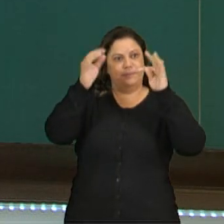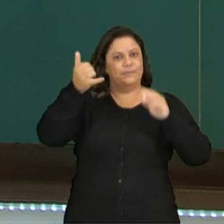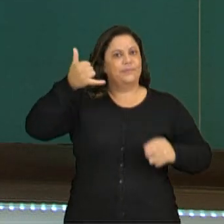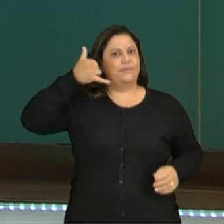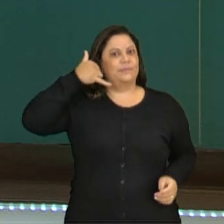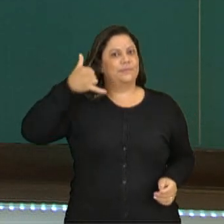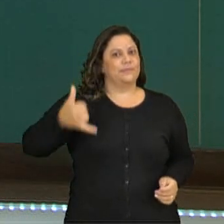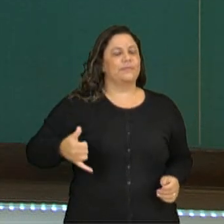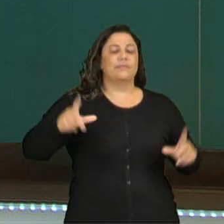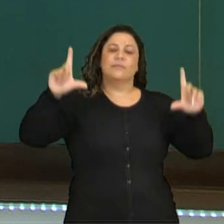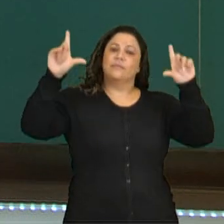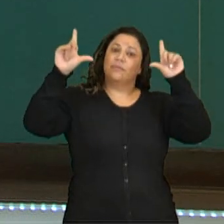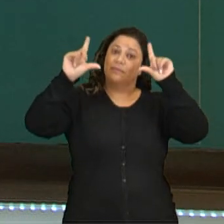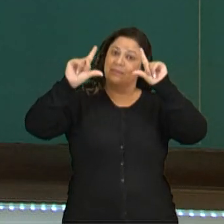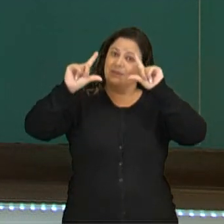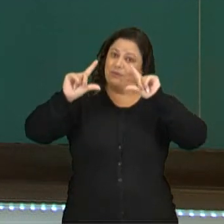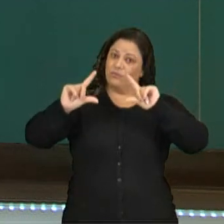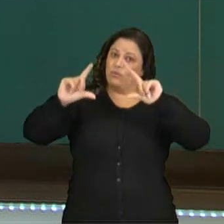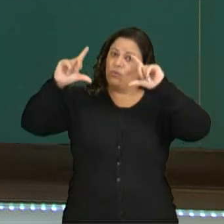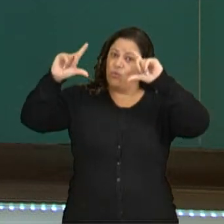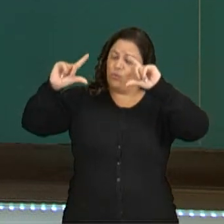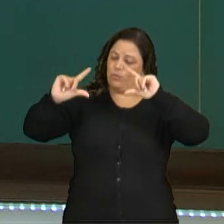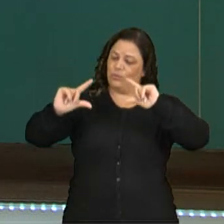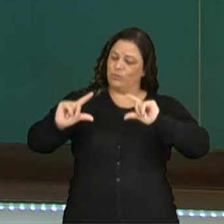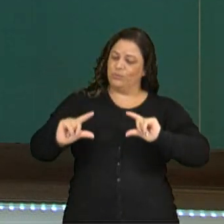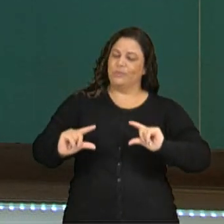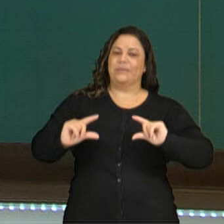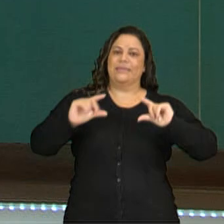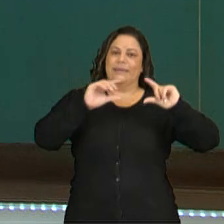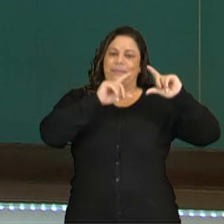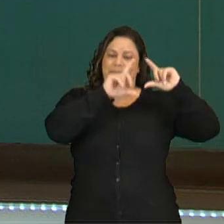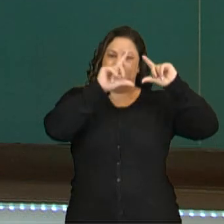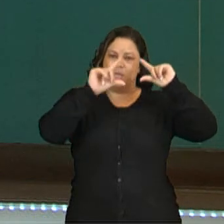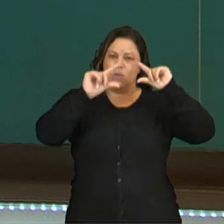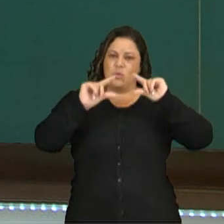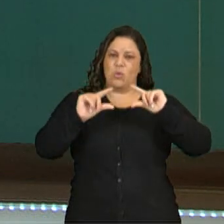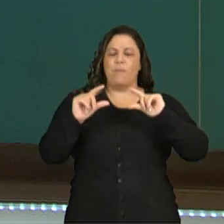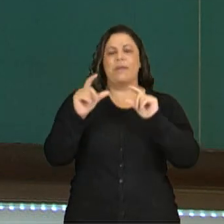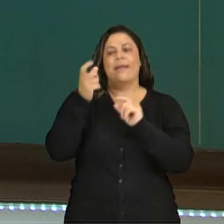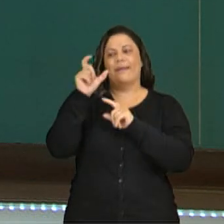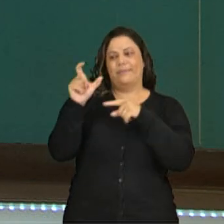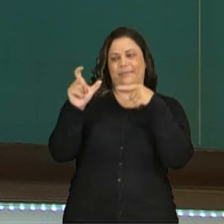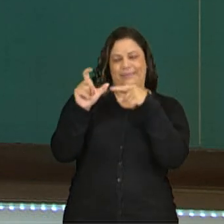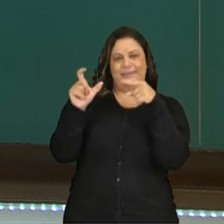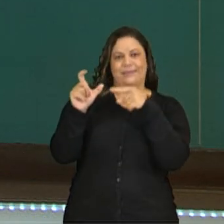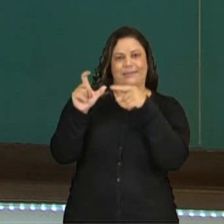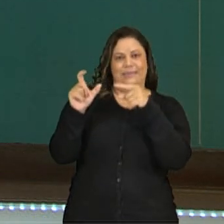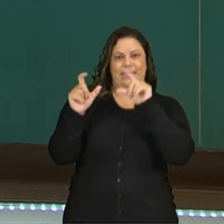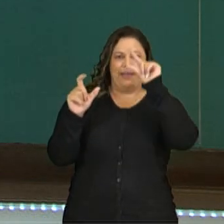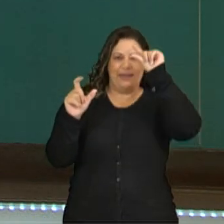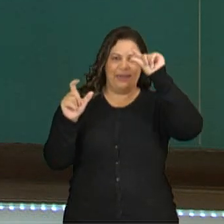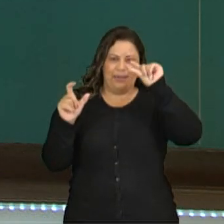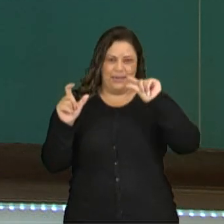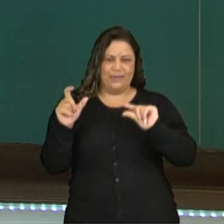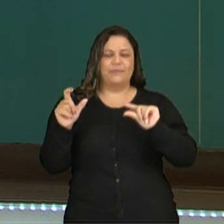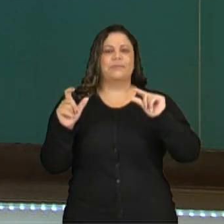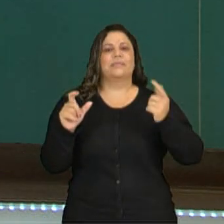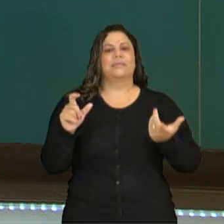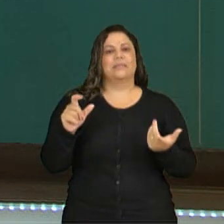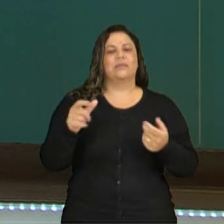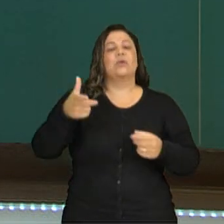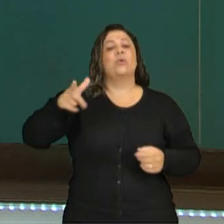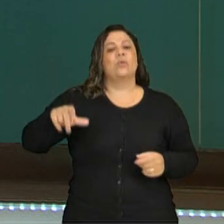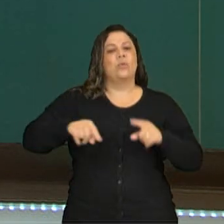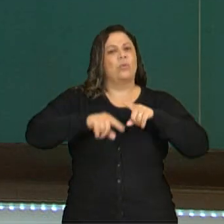a diminuir de tamanho, porque as baterias começaram a ser diminuídas. E outras